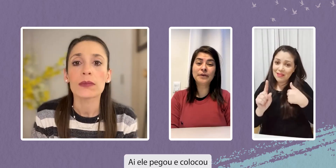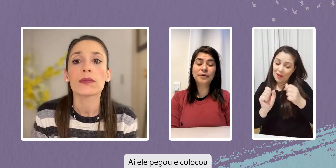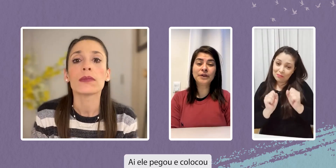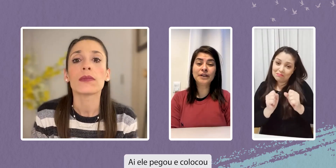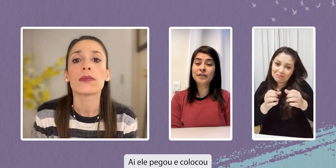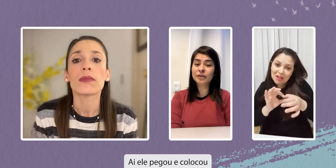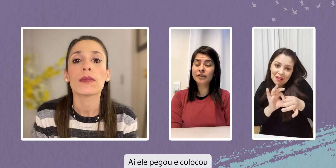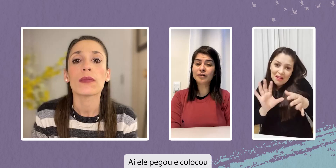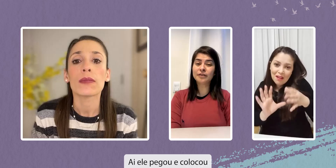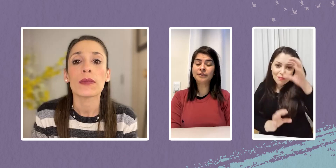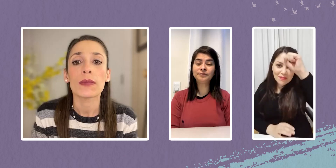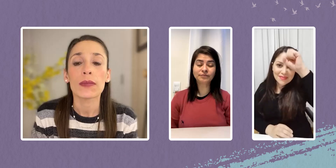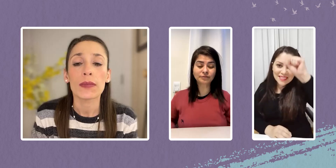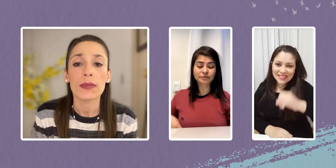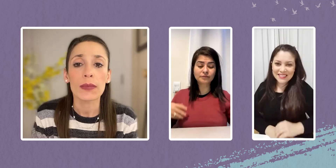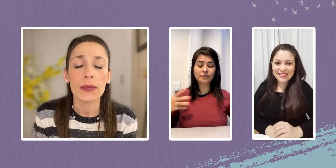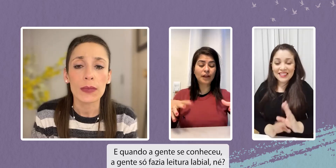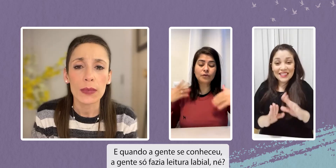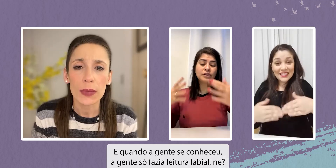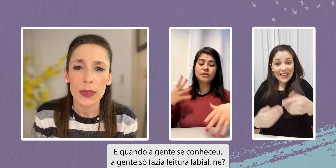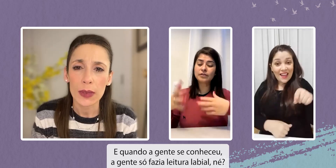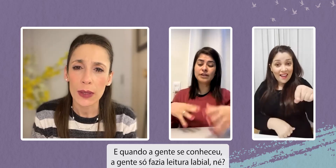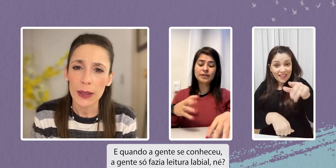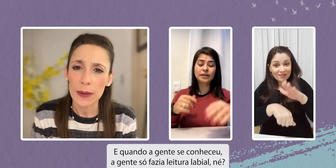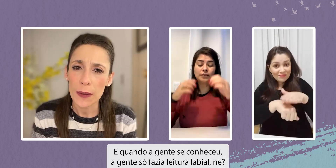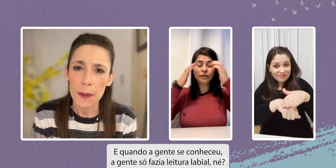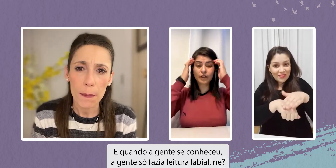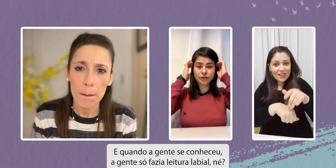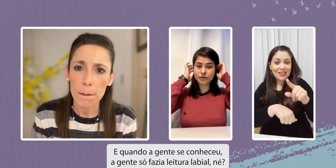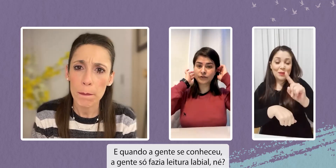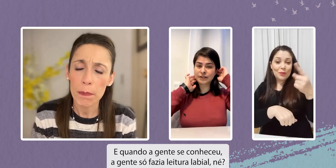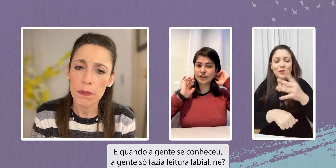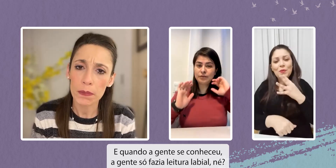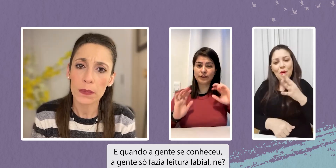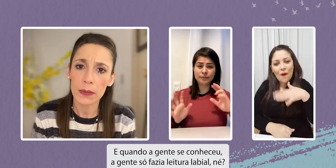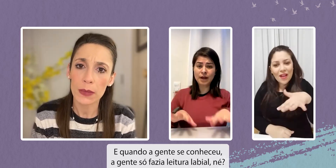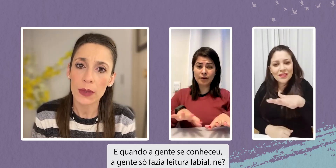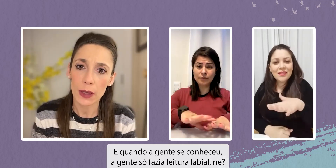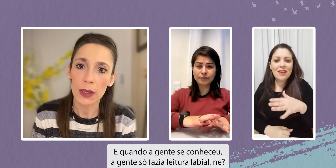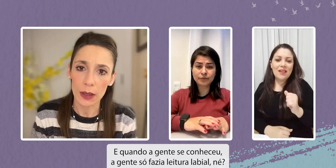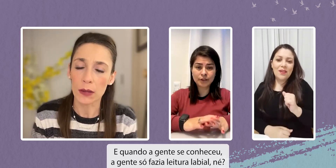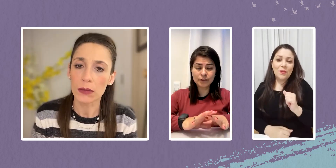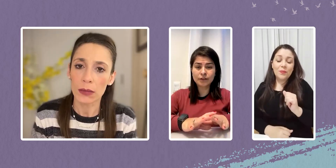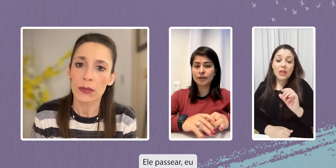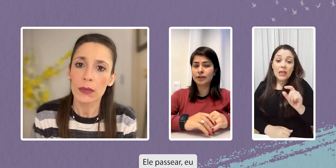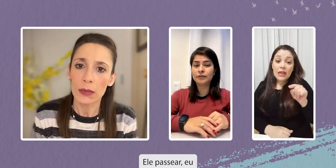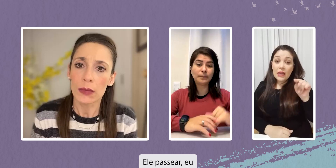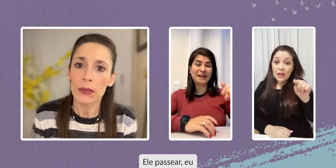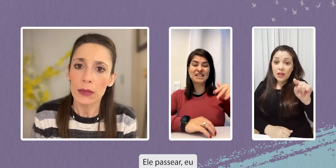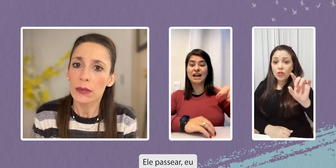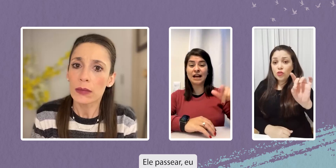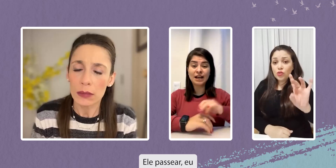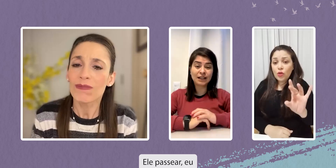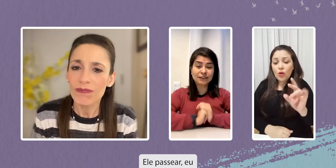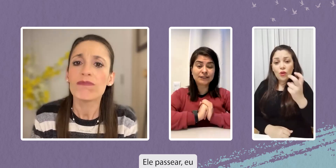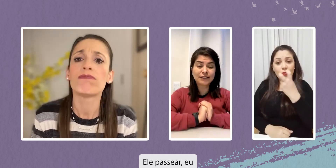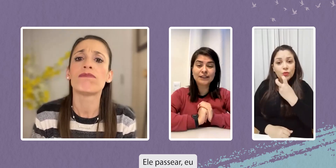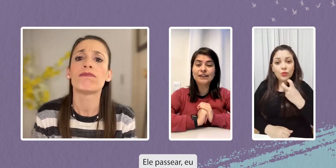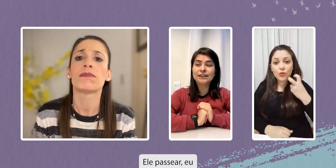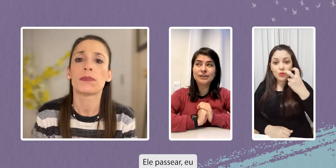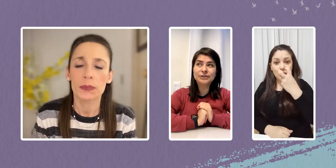ele pegou e colocou. Quando a gente se conheceu, a gente só fazia leitura labial, né? Ele